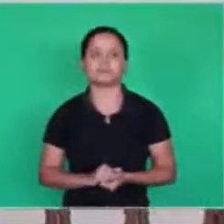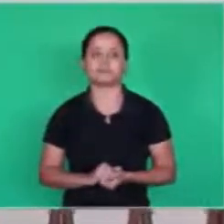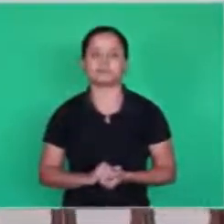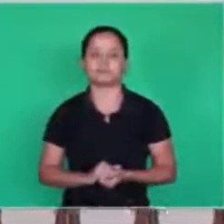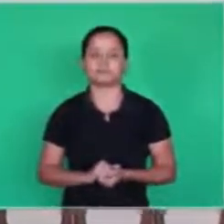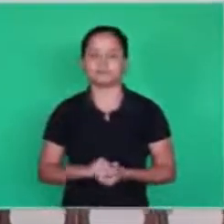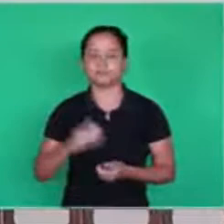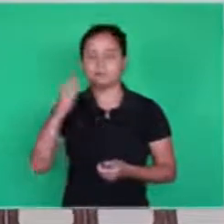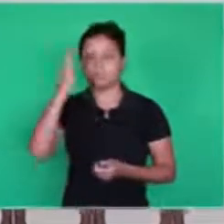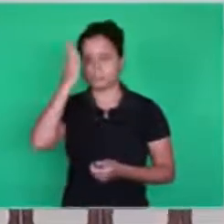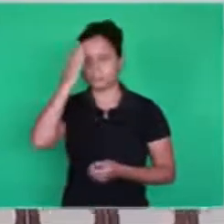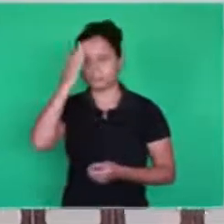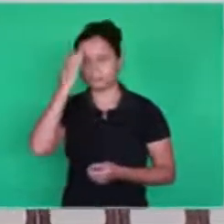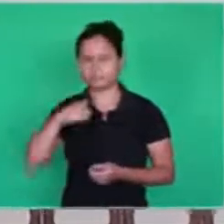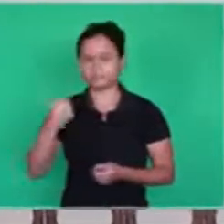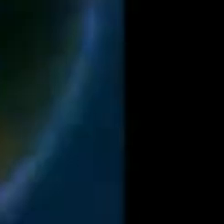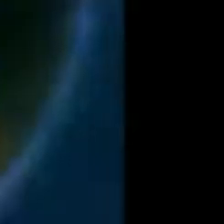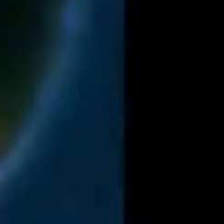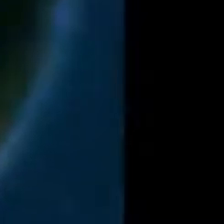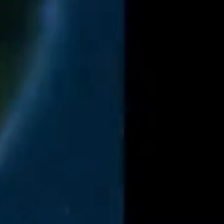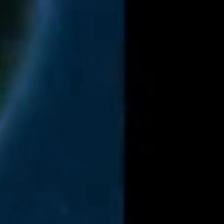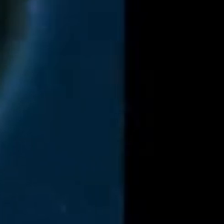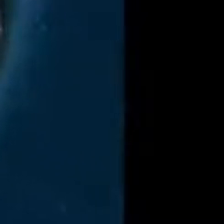esboços. Vamos parar aqui.